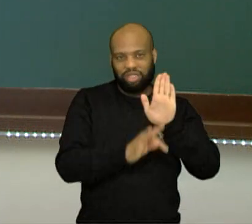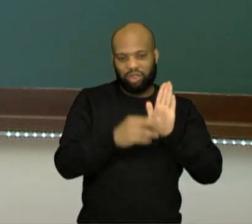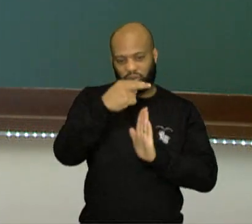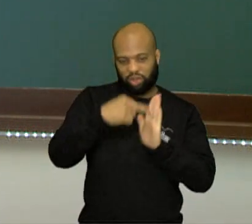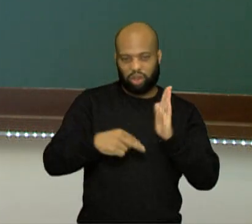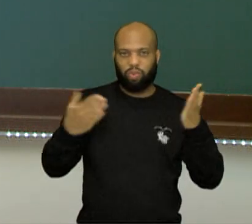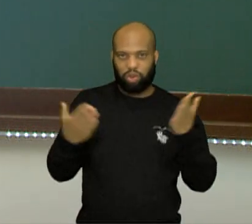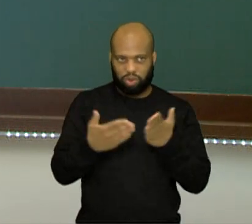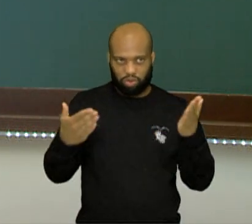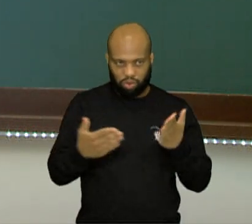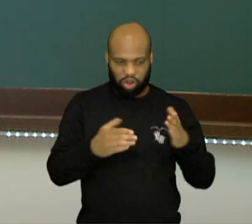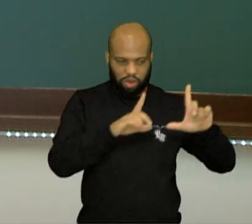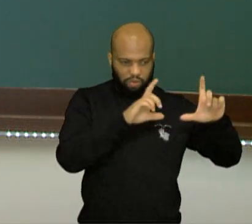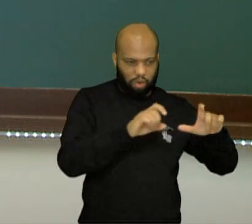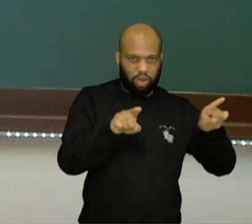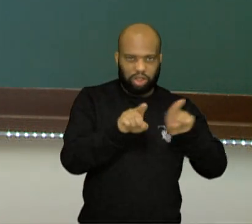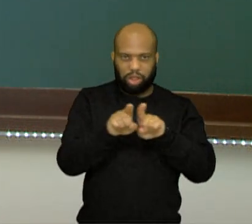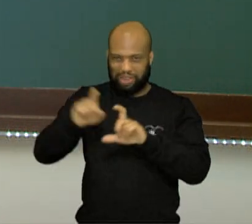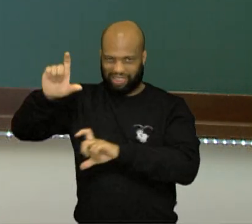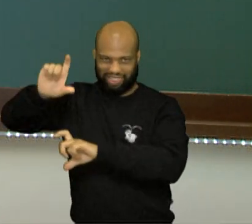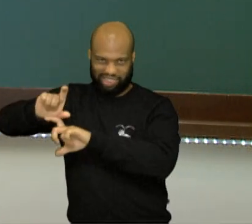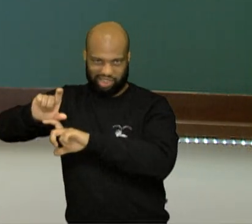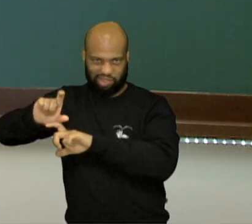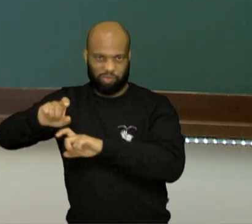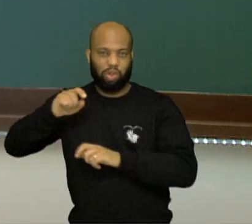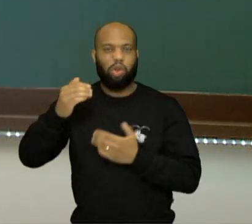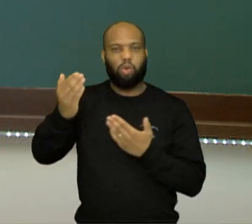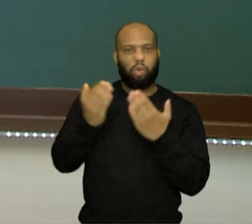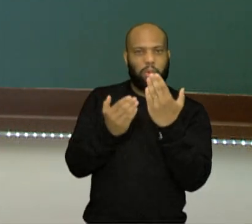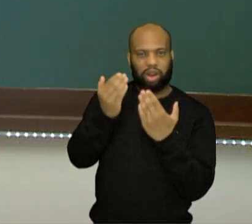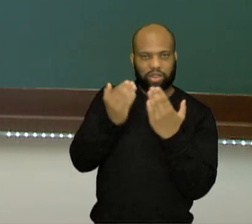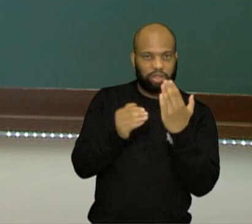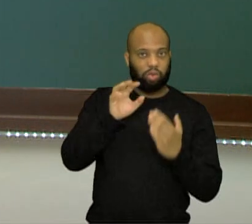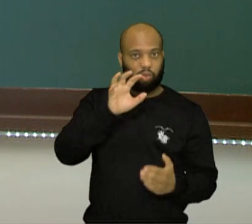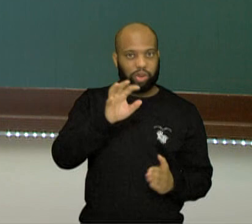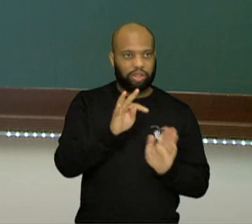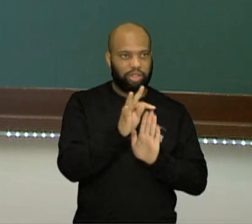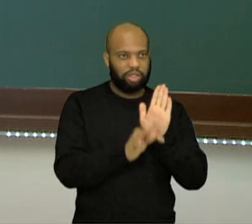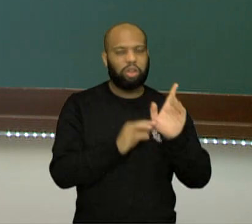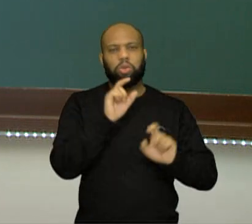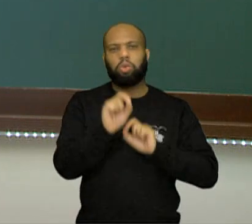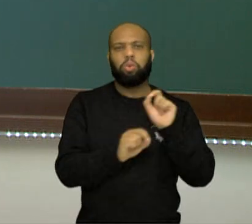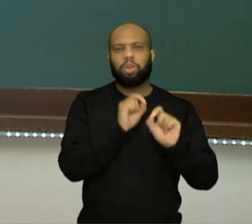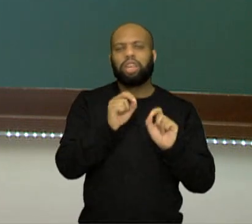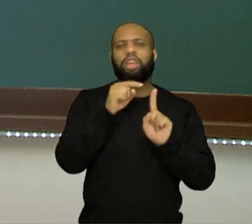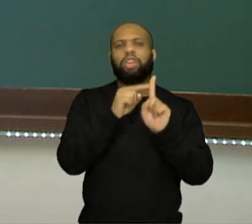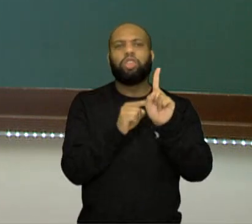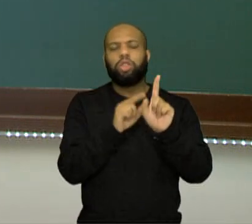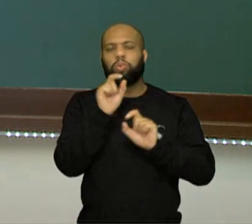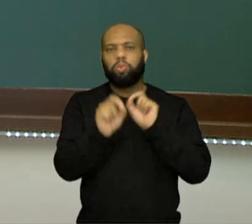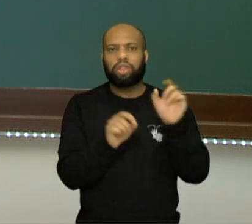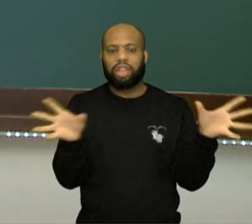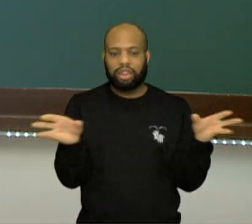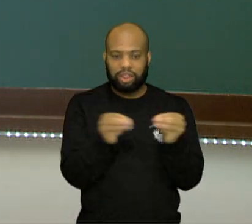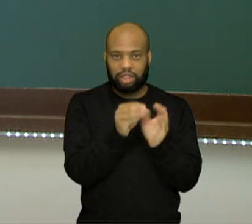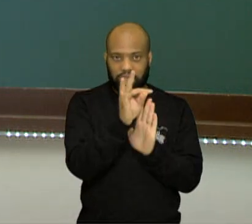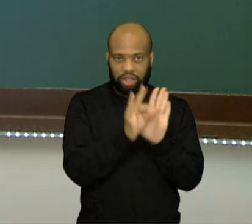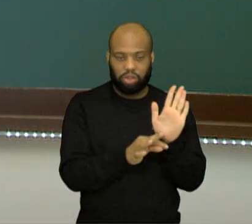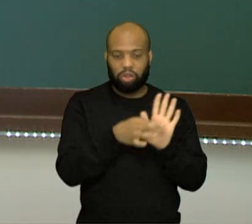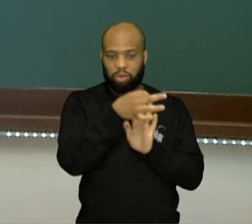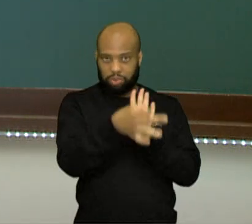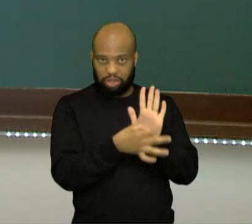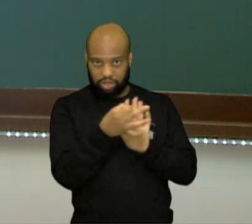o print e fragmentos. Em comparação aos trechos, são exemplos de resenha crítica, meu querido e minha